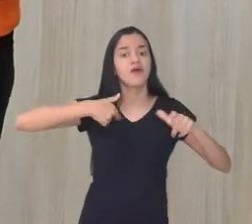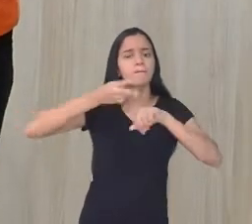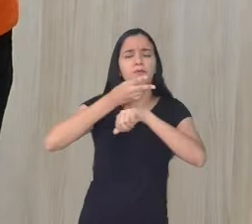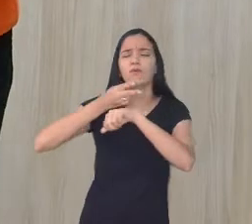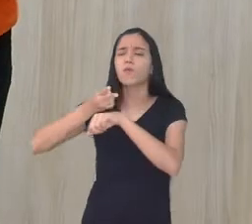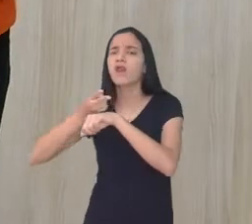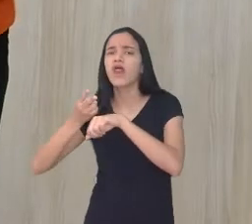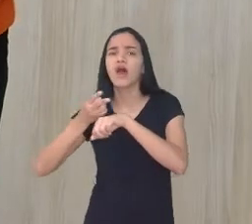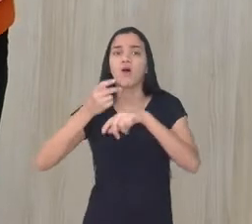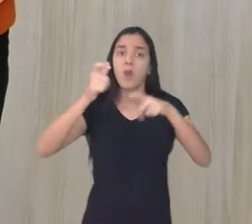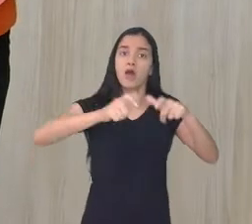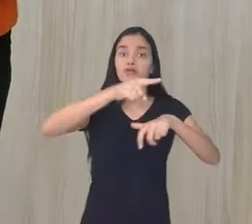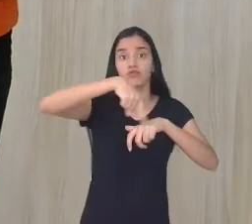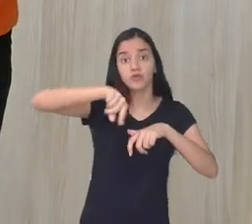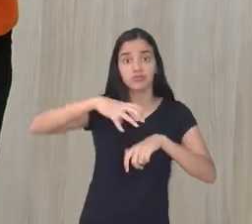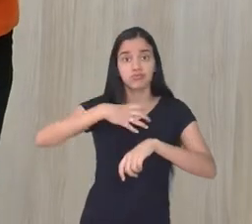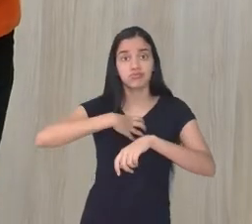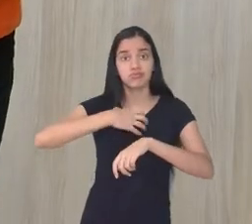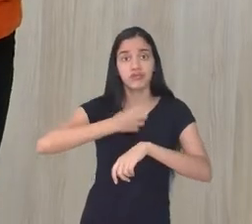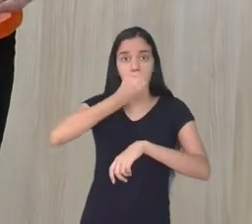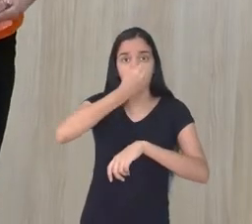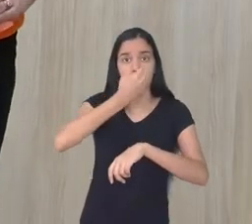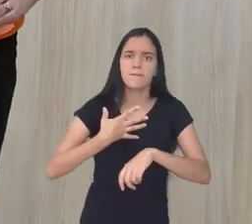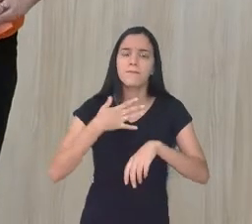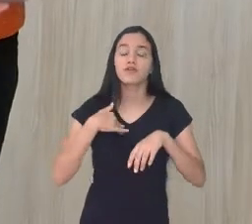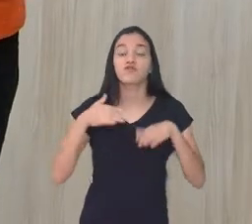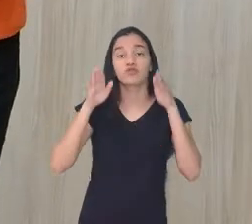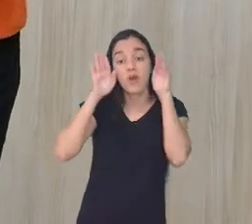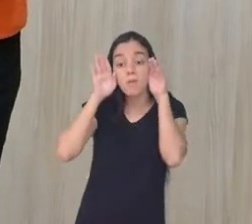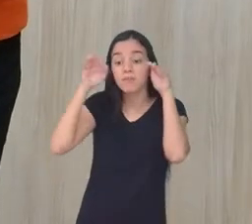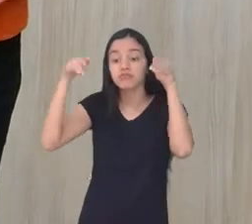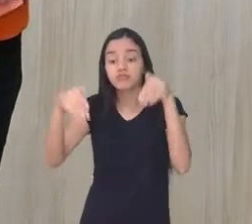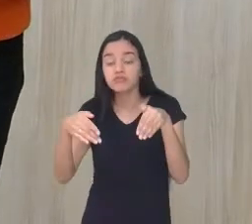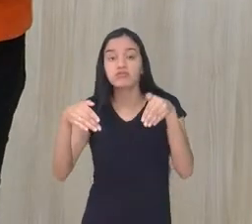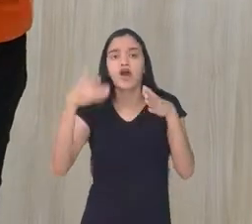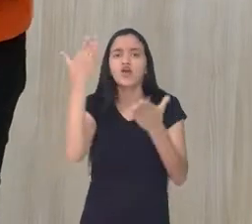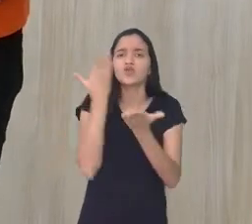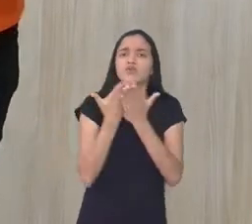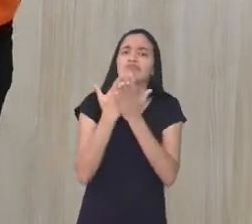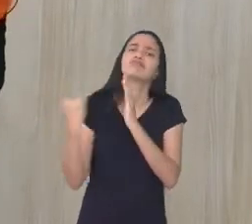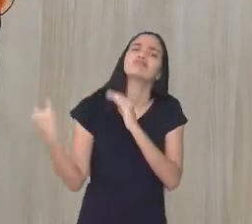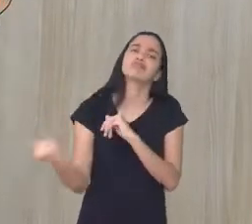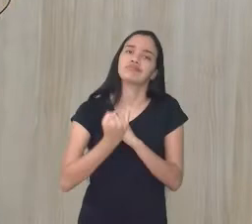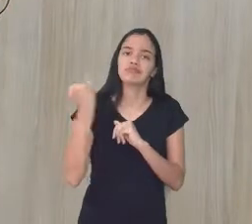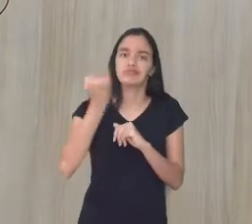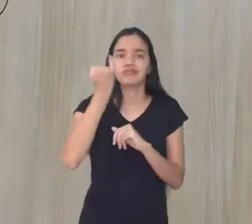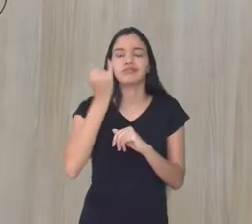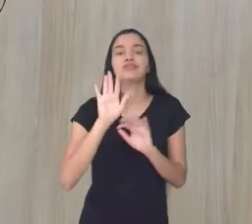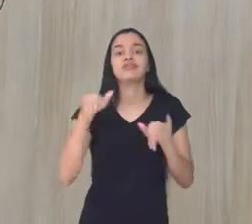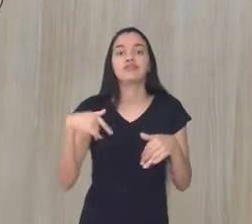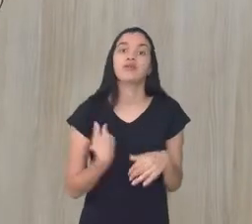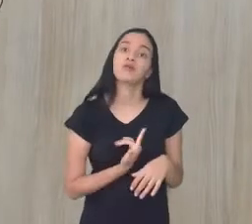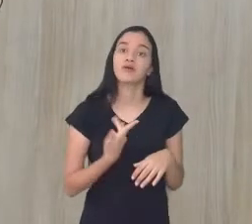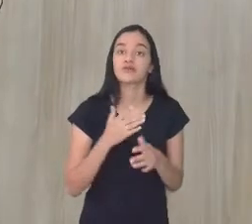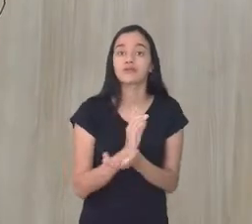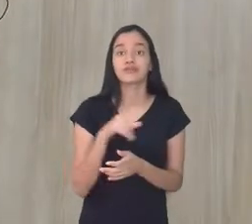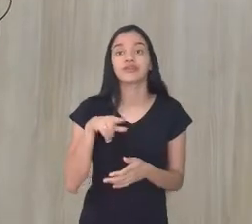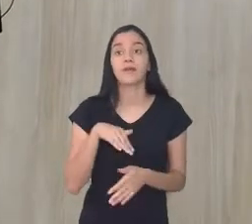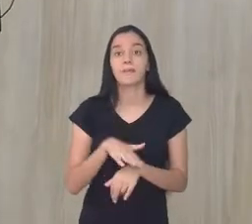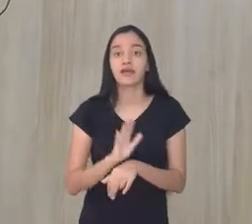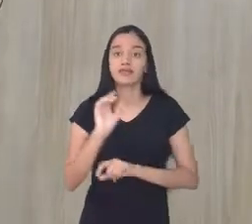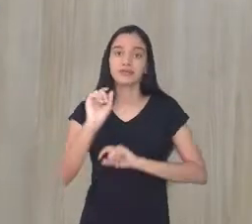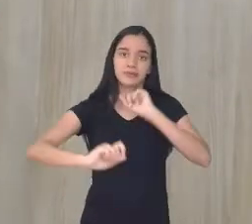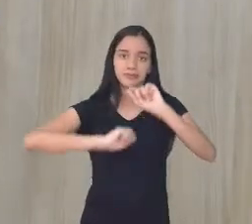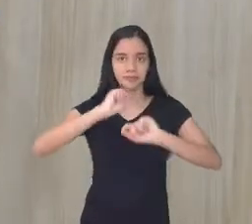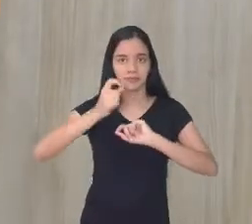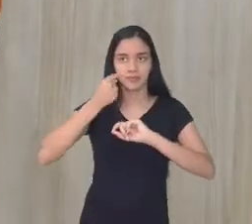local onde você se sinta bem, onde você possa se concentrar. Na questão do estudo é muito importante. O que é que nós vamos ter mais?